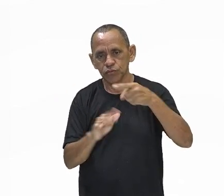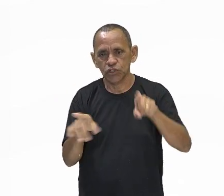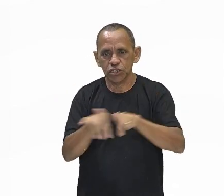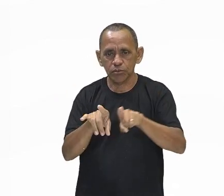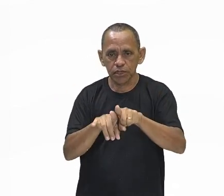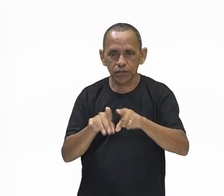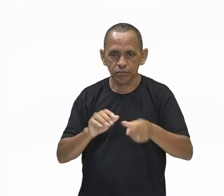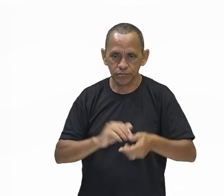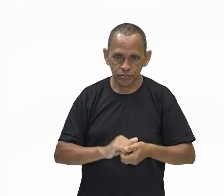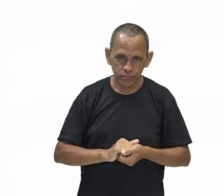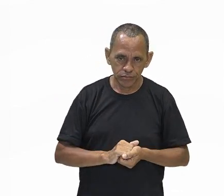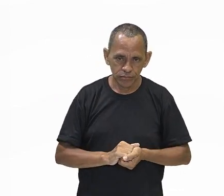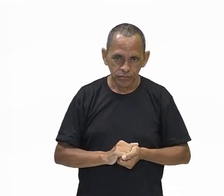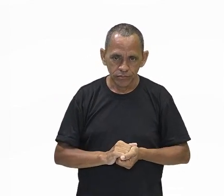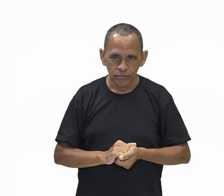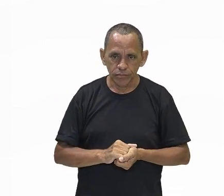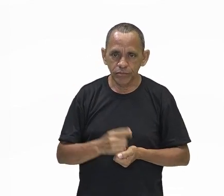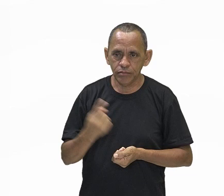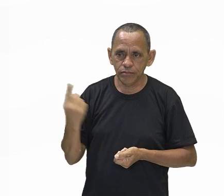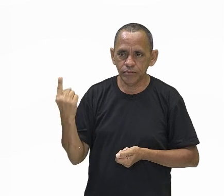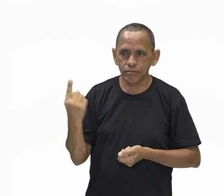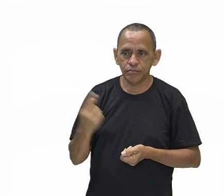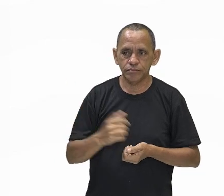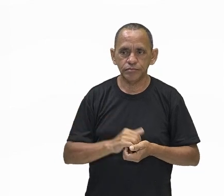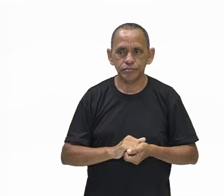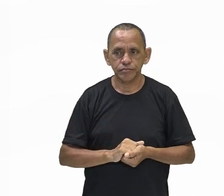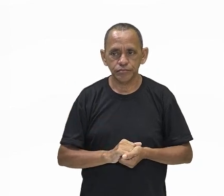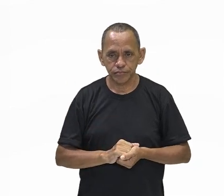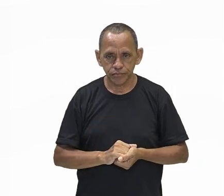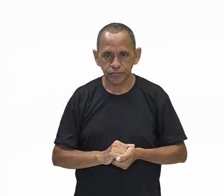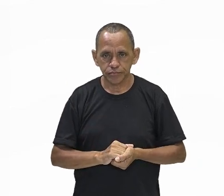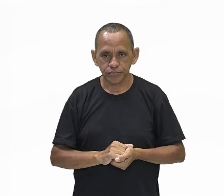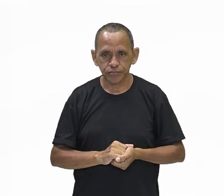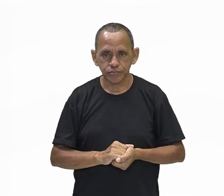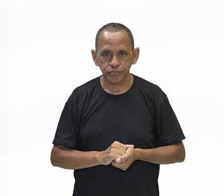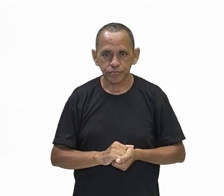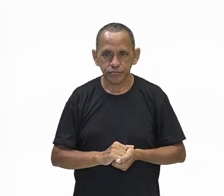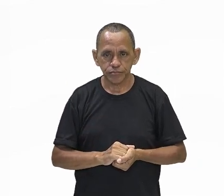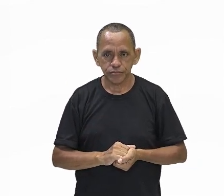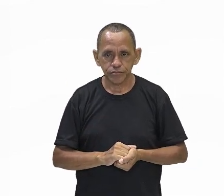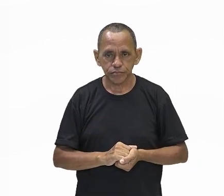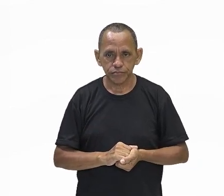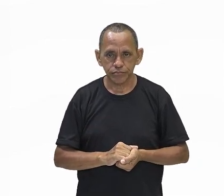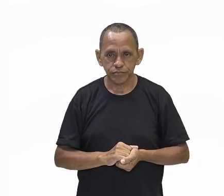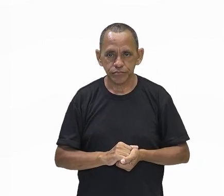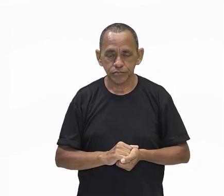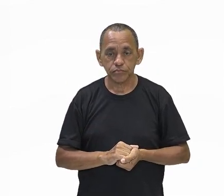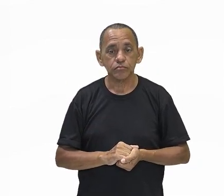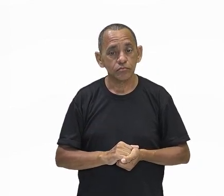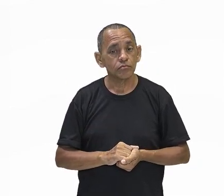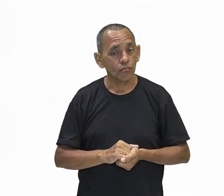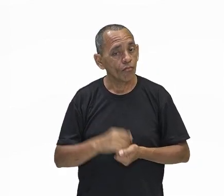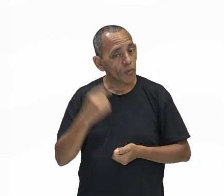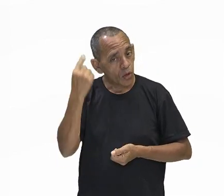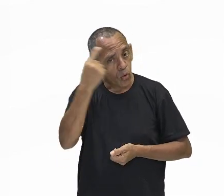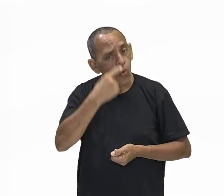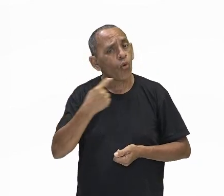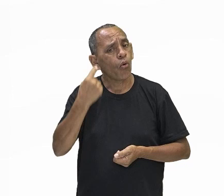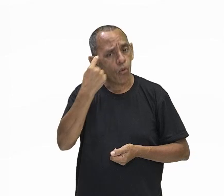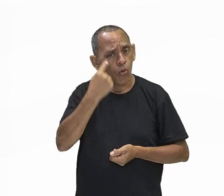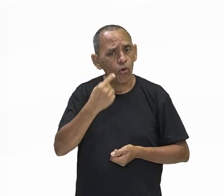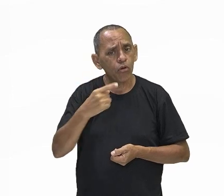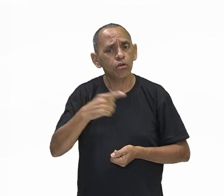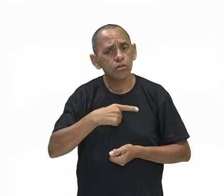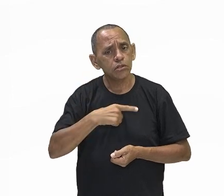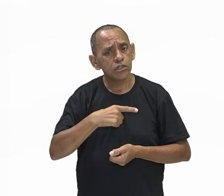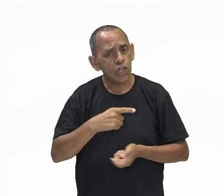Que é essa lente aí, que é o olho, tá certo? Esse olho também possui uma potência focal, tá